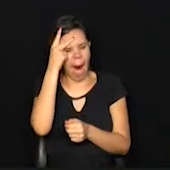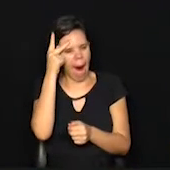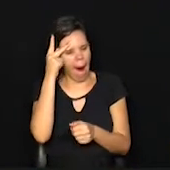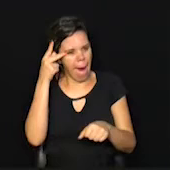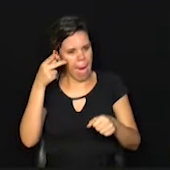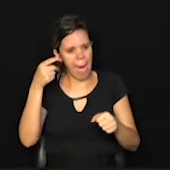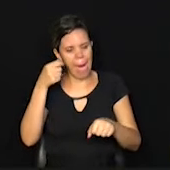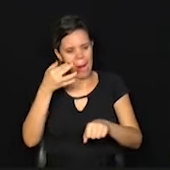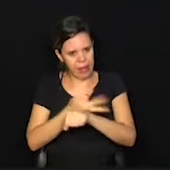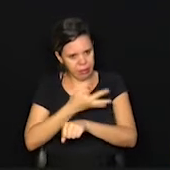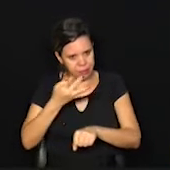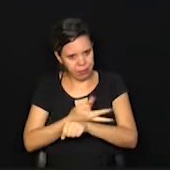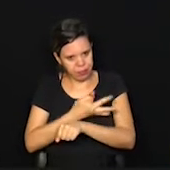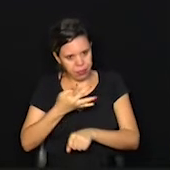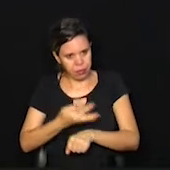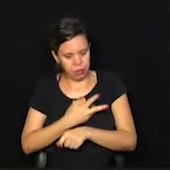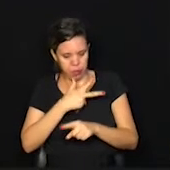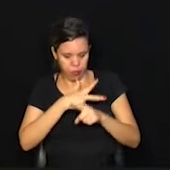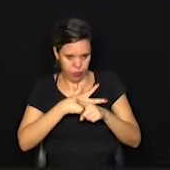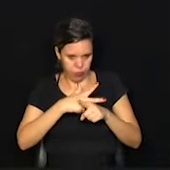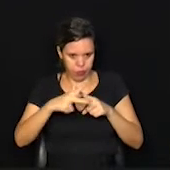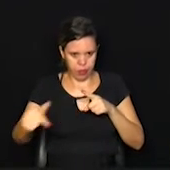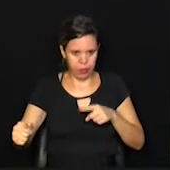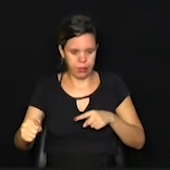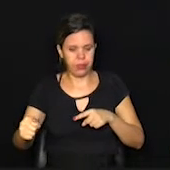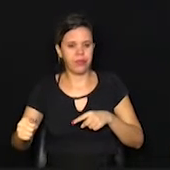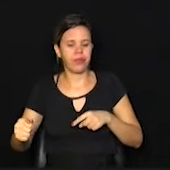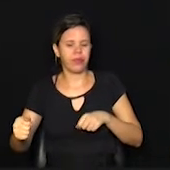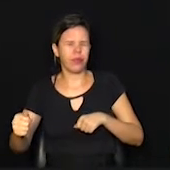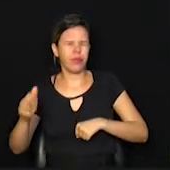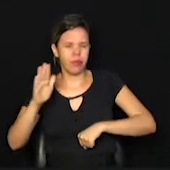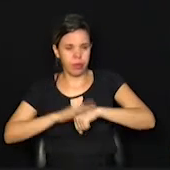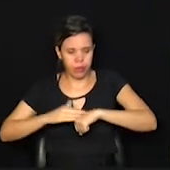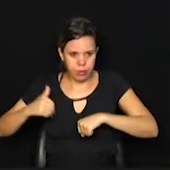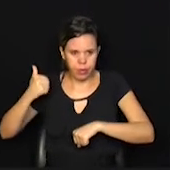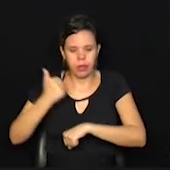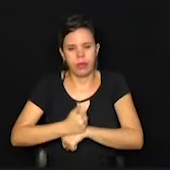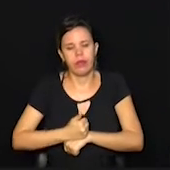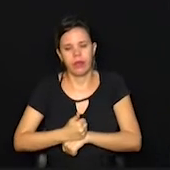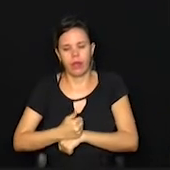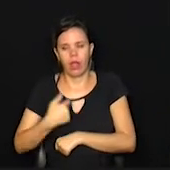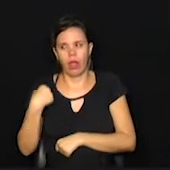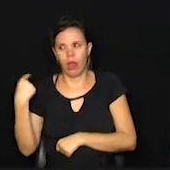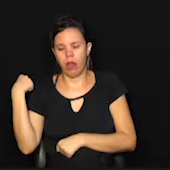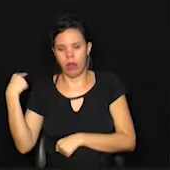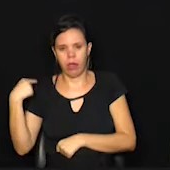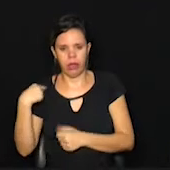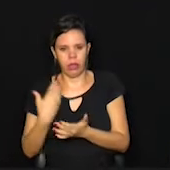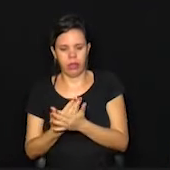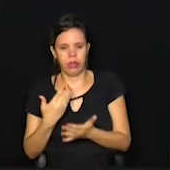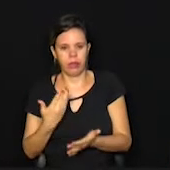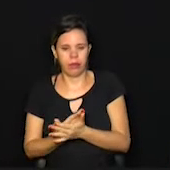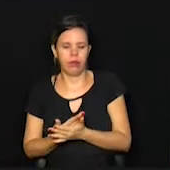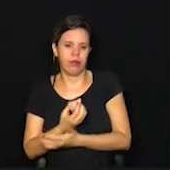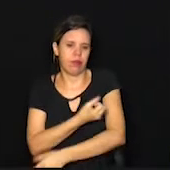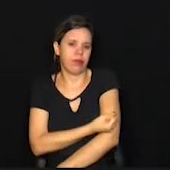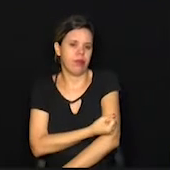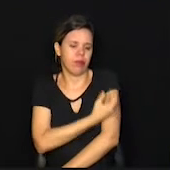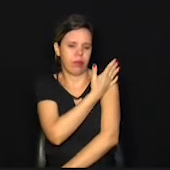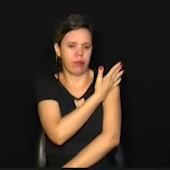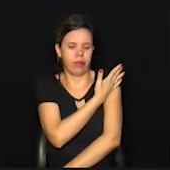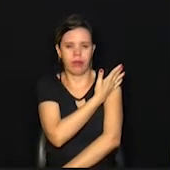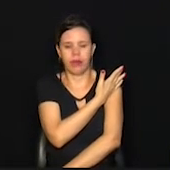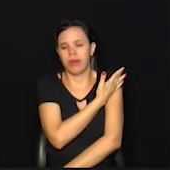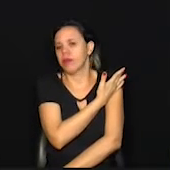que resistiram ao golpe militar e resistir à ditadura nessa época eu estudava no ginásio para estudar um ginásio chamado grupo